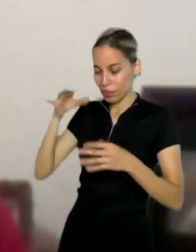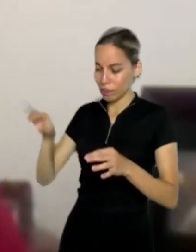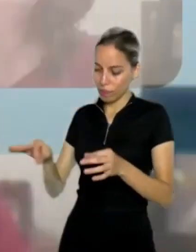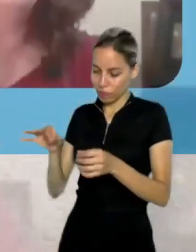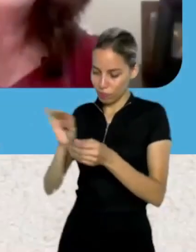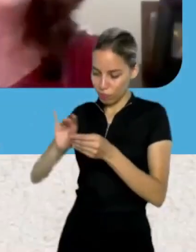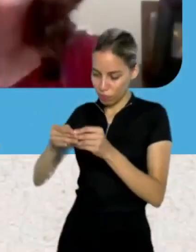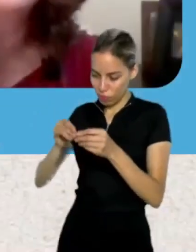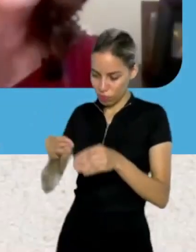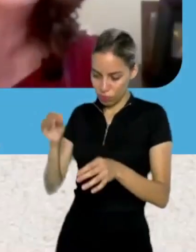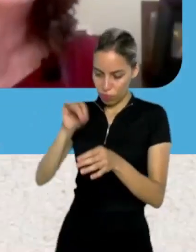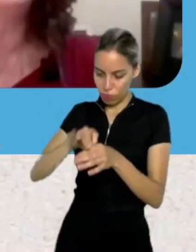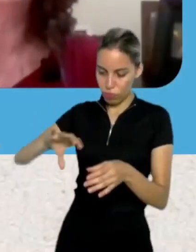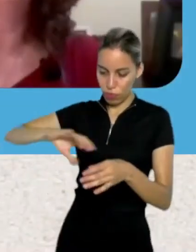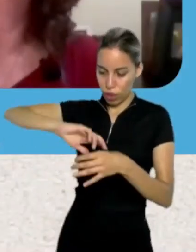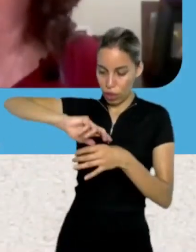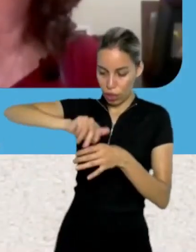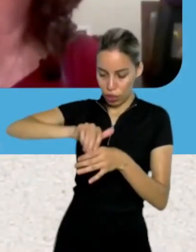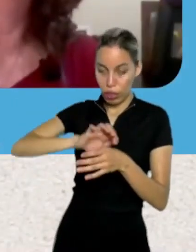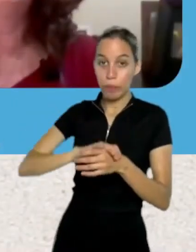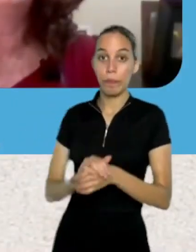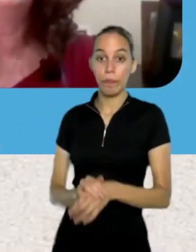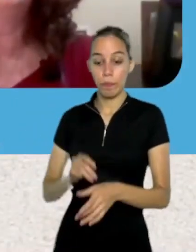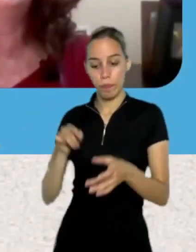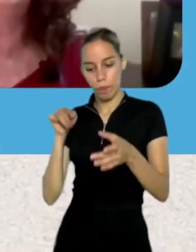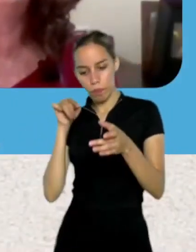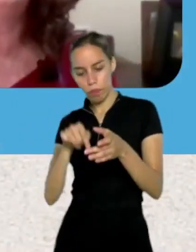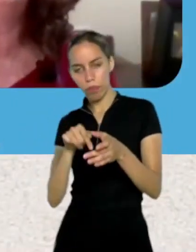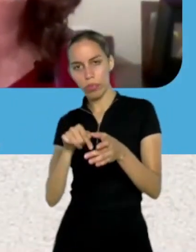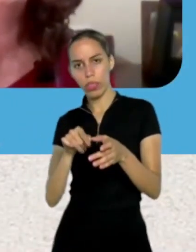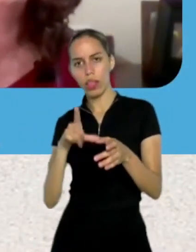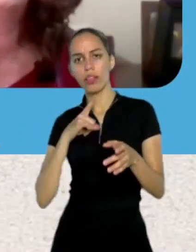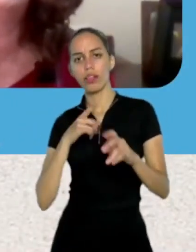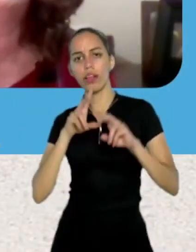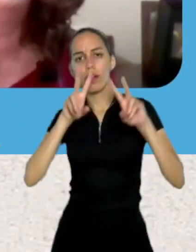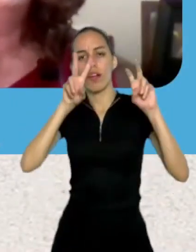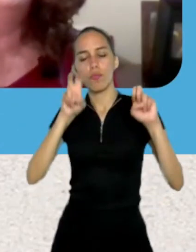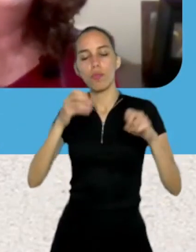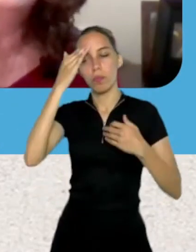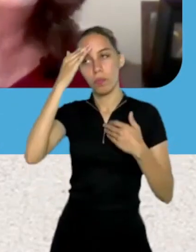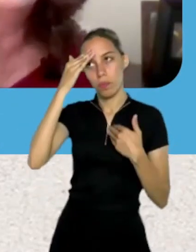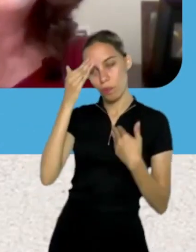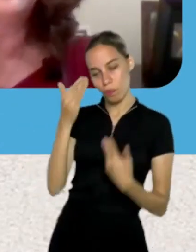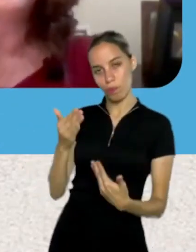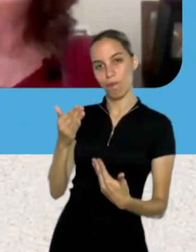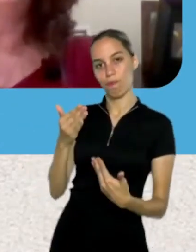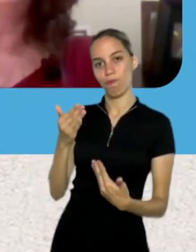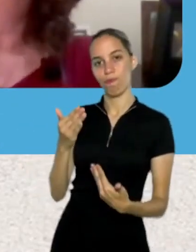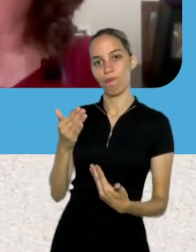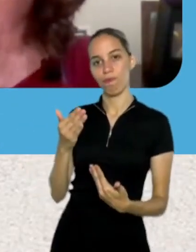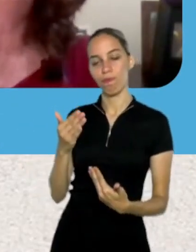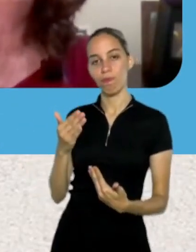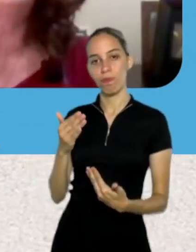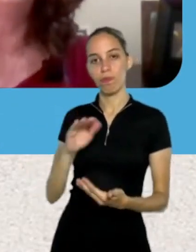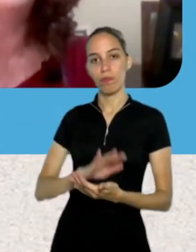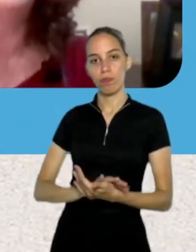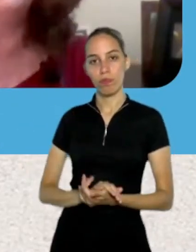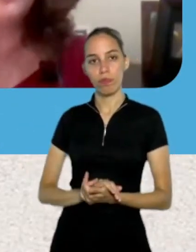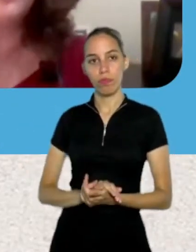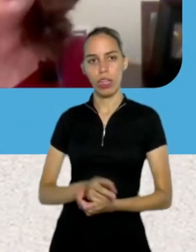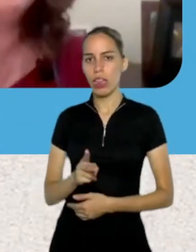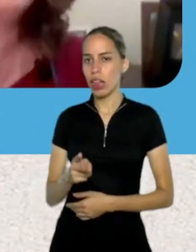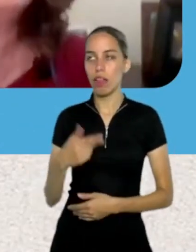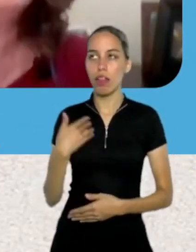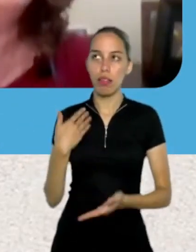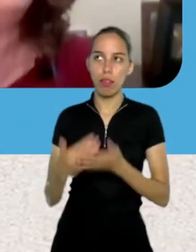gente sempre, por mais difícil que esteja a vida, a gente sempre tem motivos para agradecer, né? Ou para